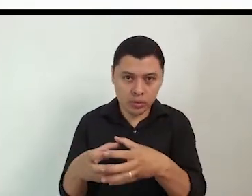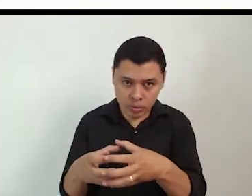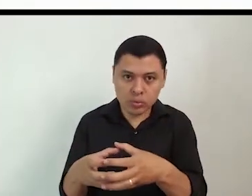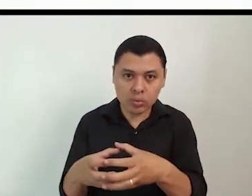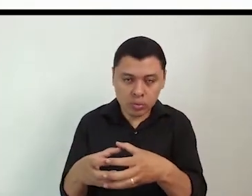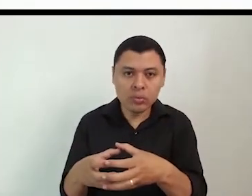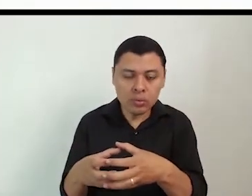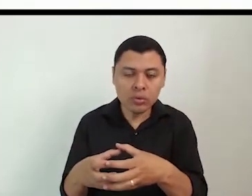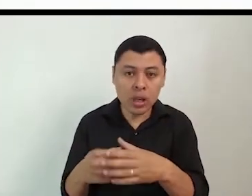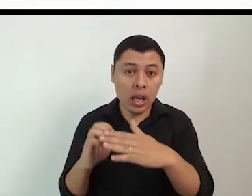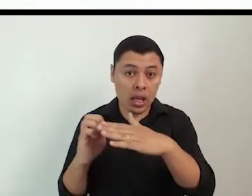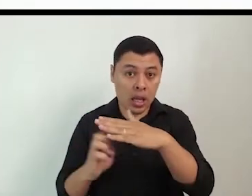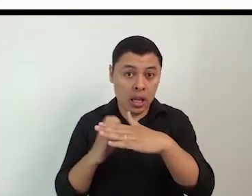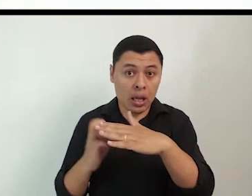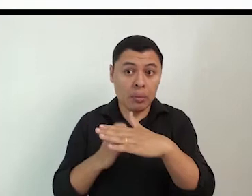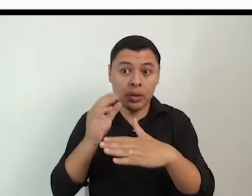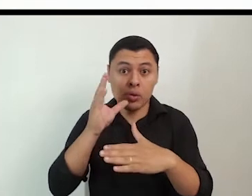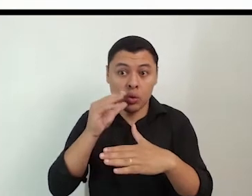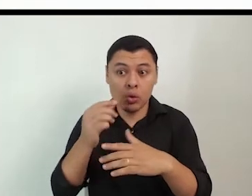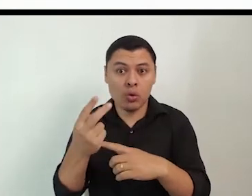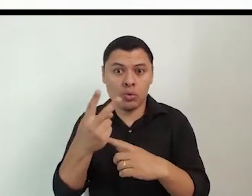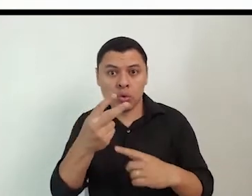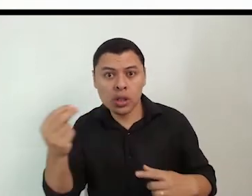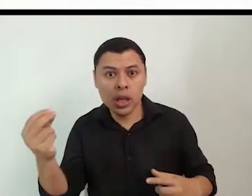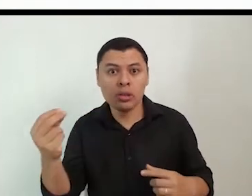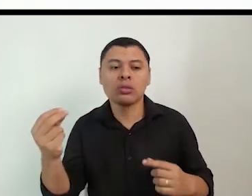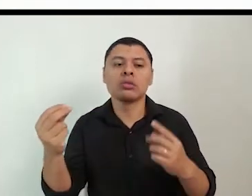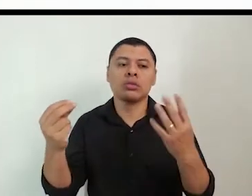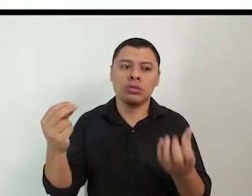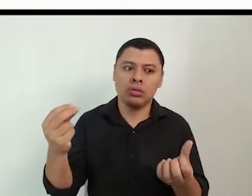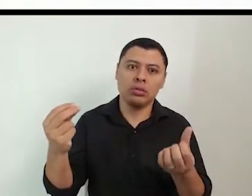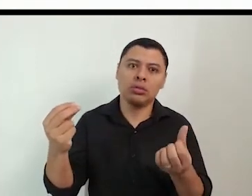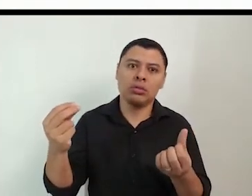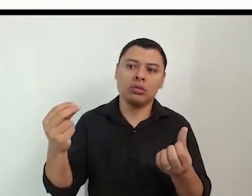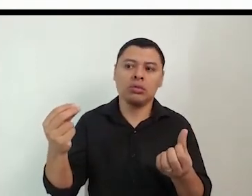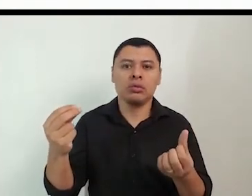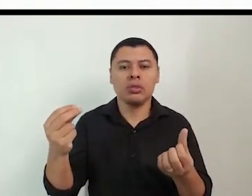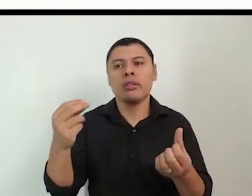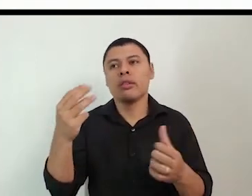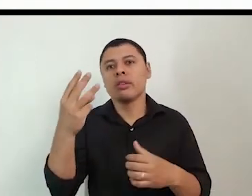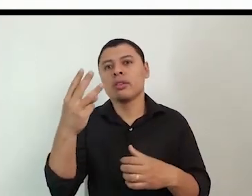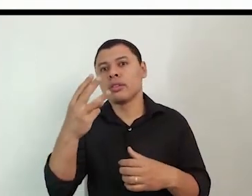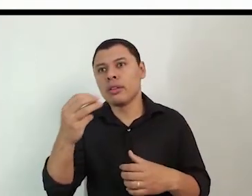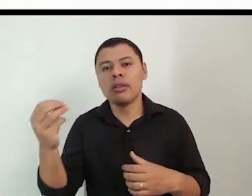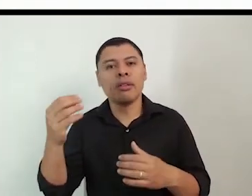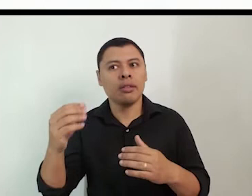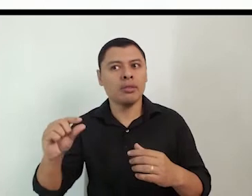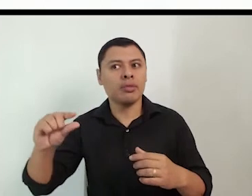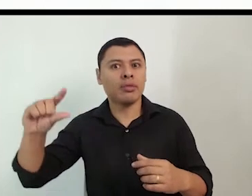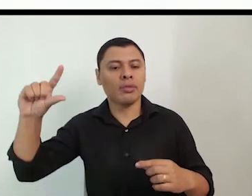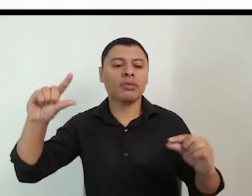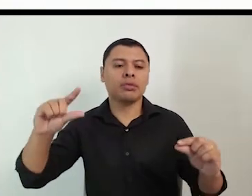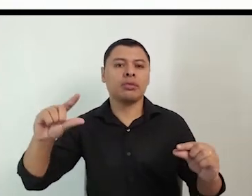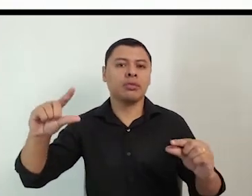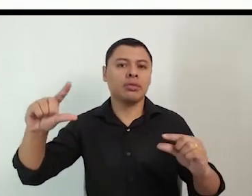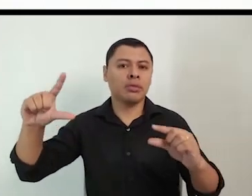com o tamanho da empresa e, e acho que a grande